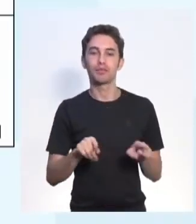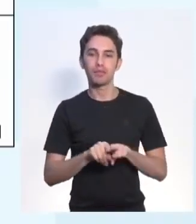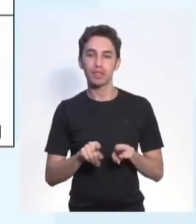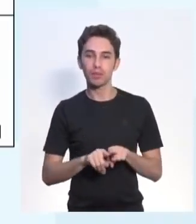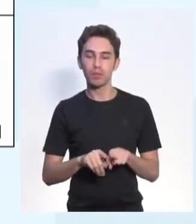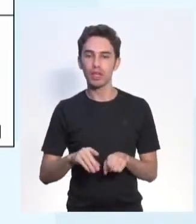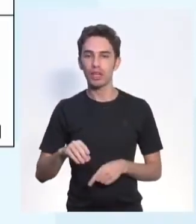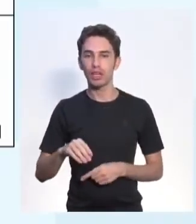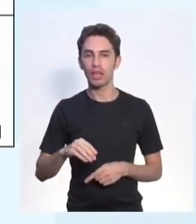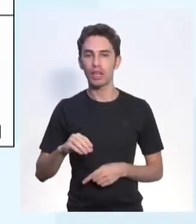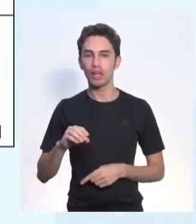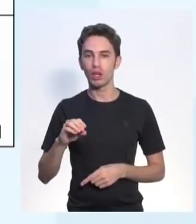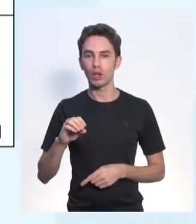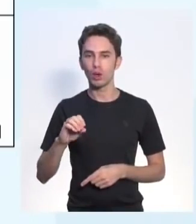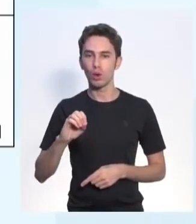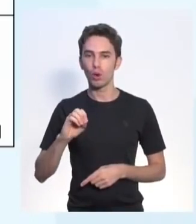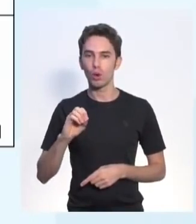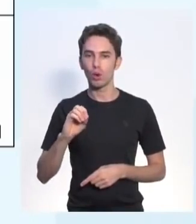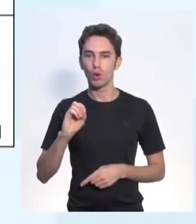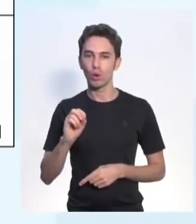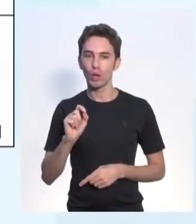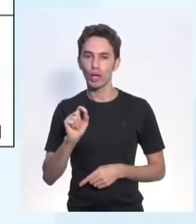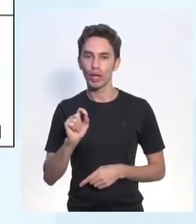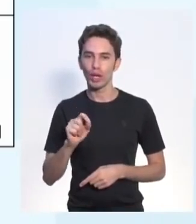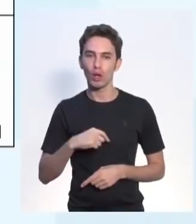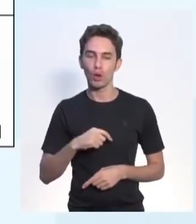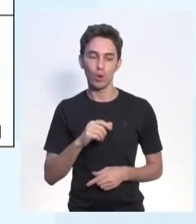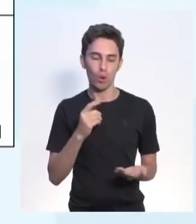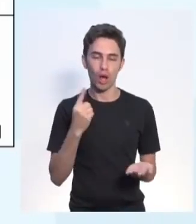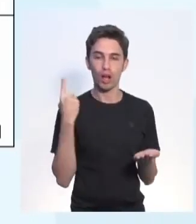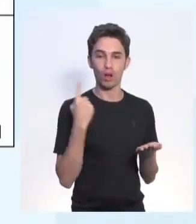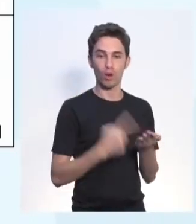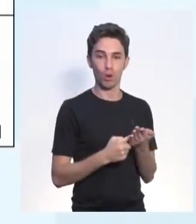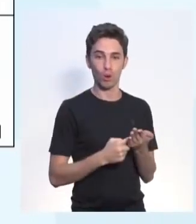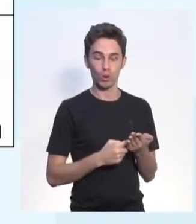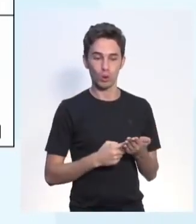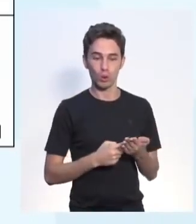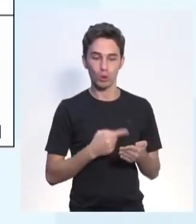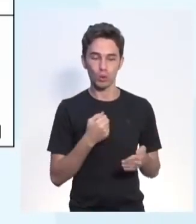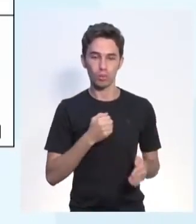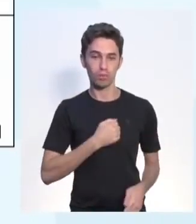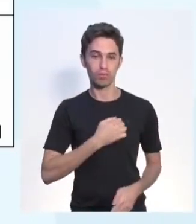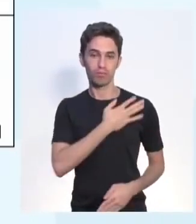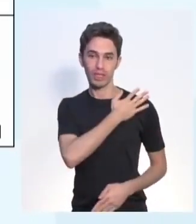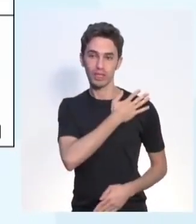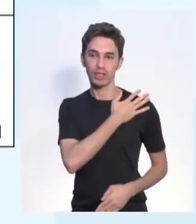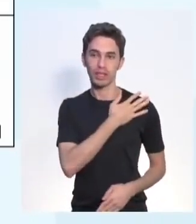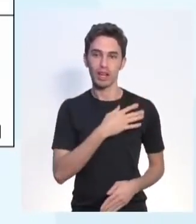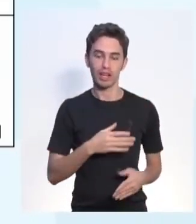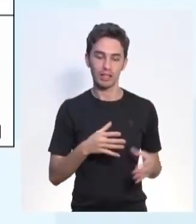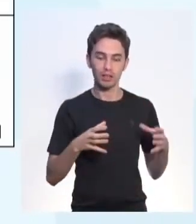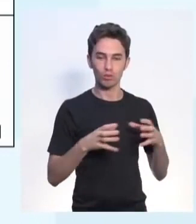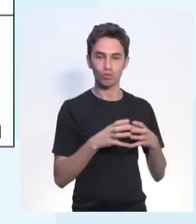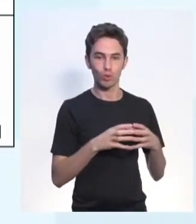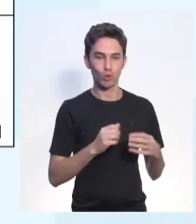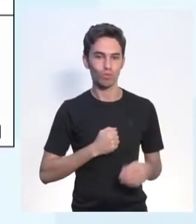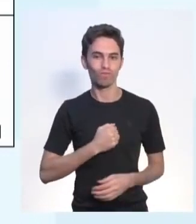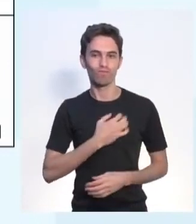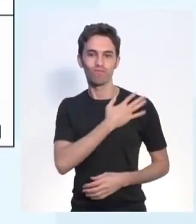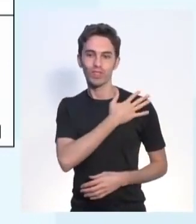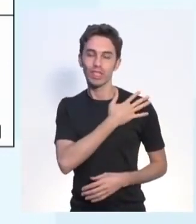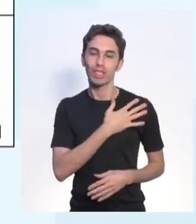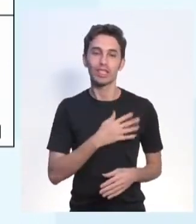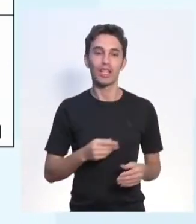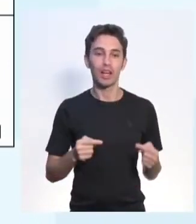aí esse acordo militar, tem esse bloco militar, que são os países que